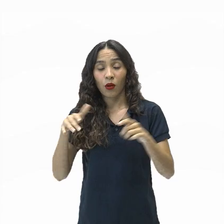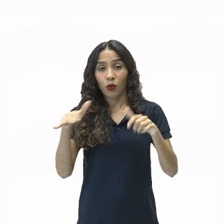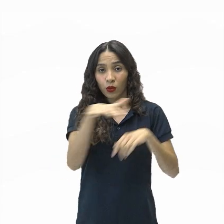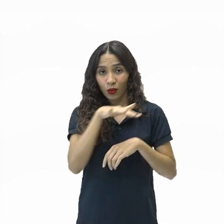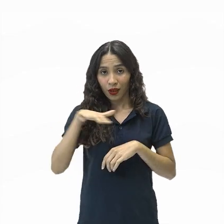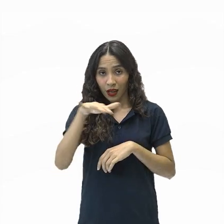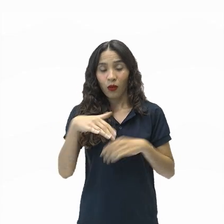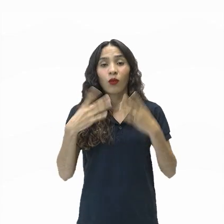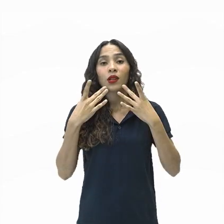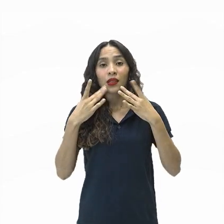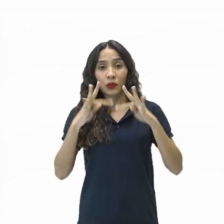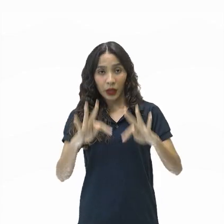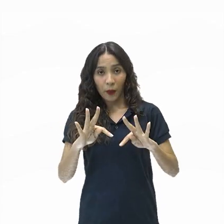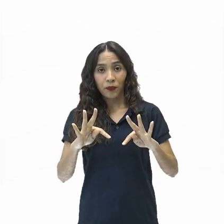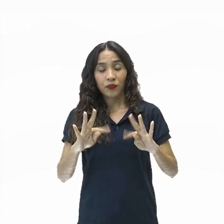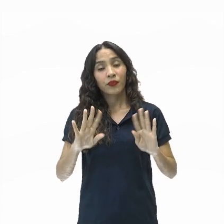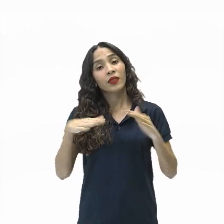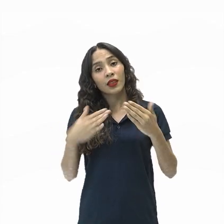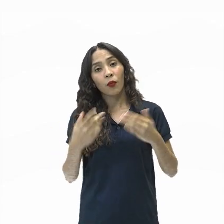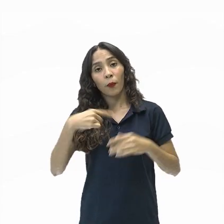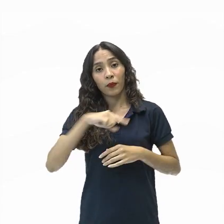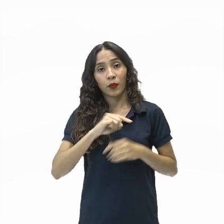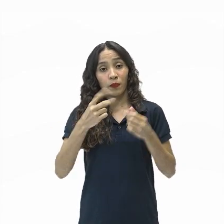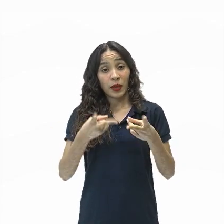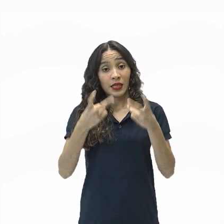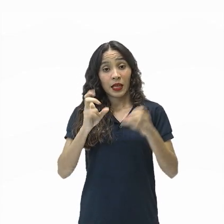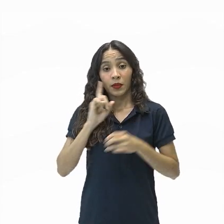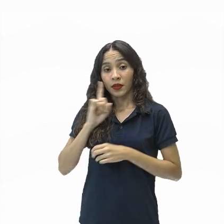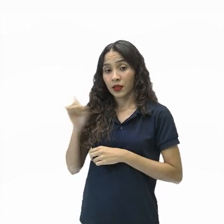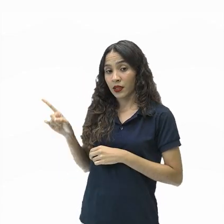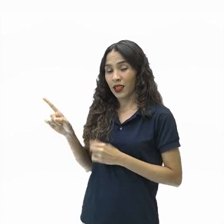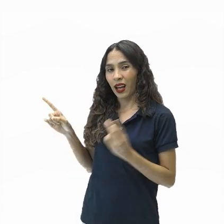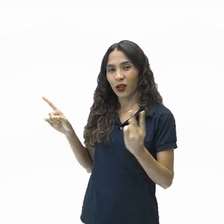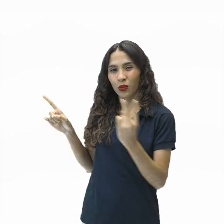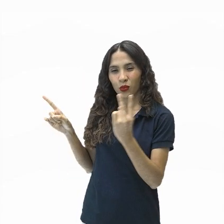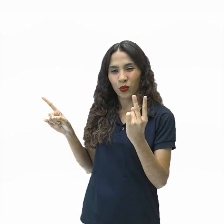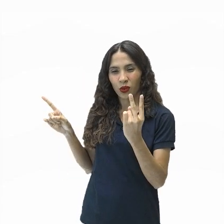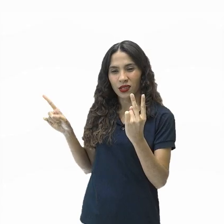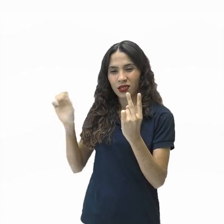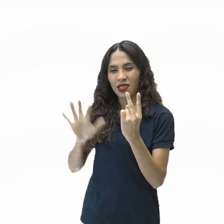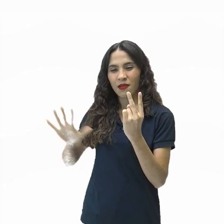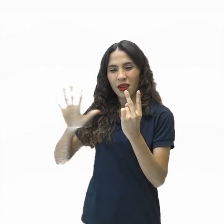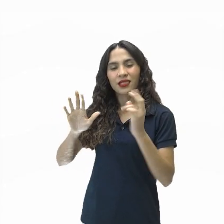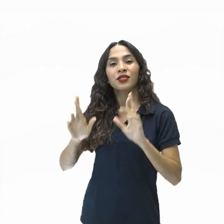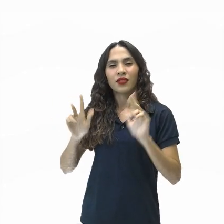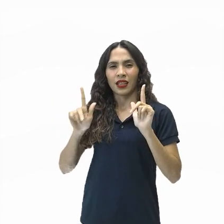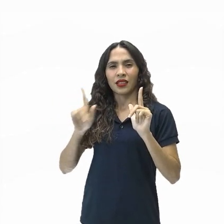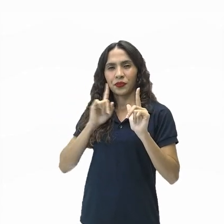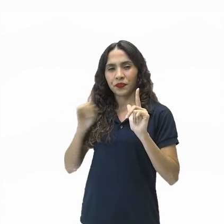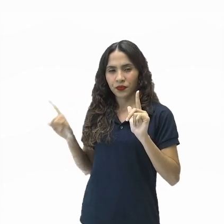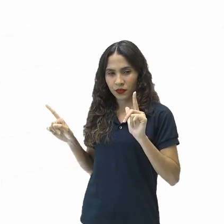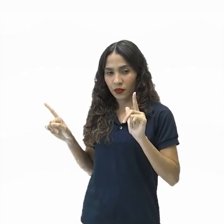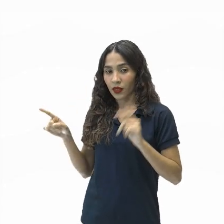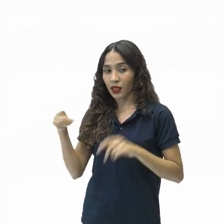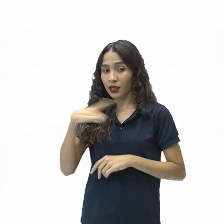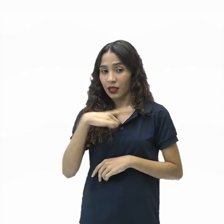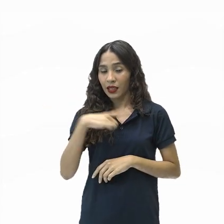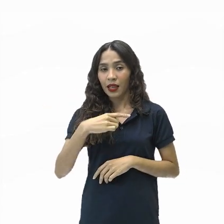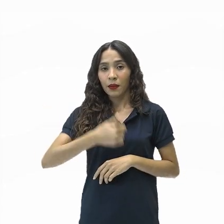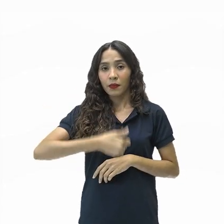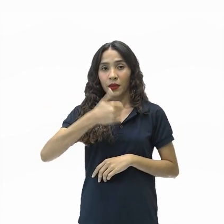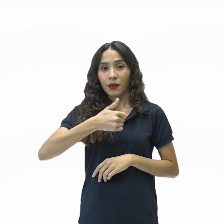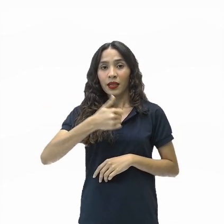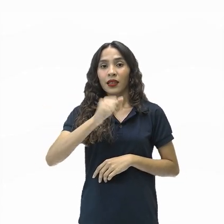espaços naturais. Né? Então, observem que essas duas imagens, elas são diferentes. Né? A gente tem ali a